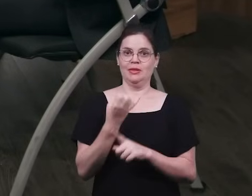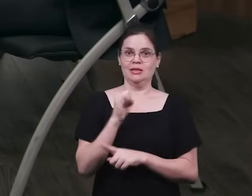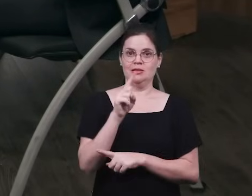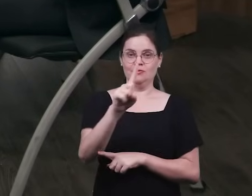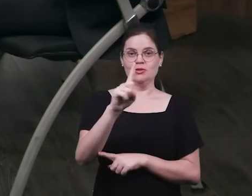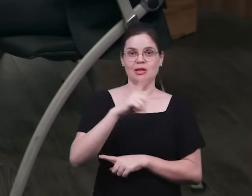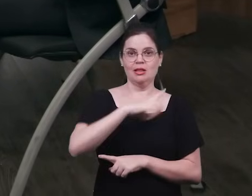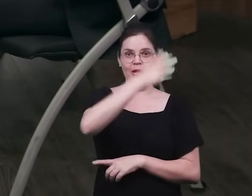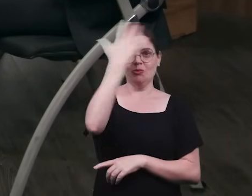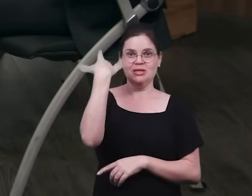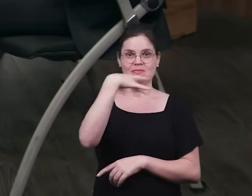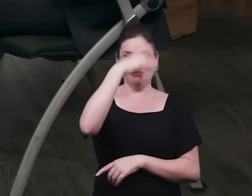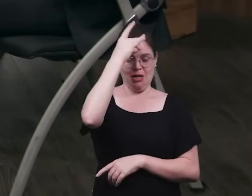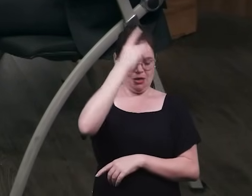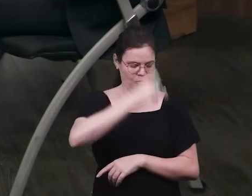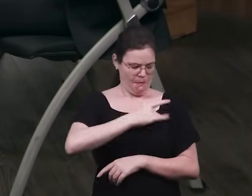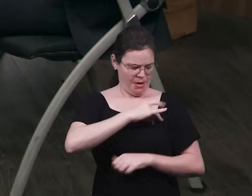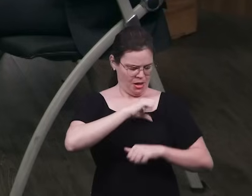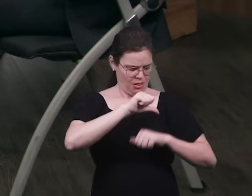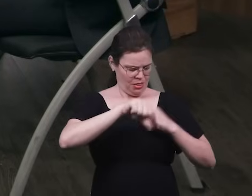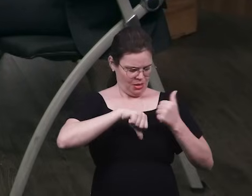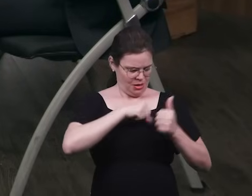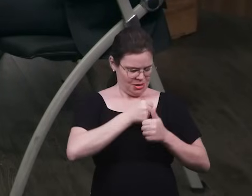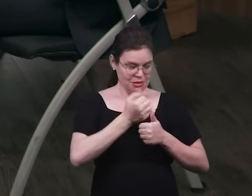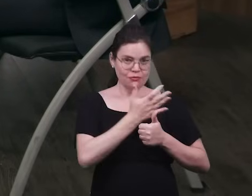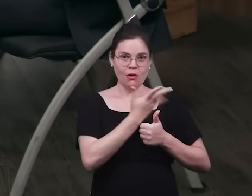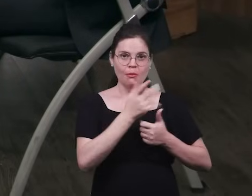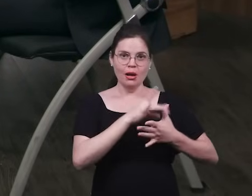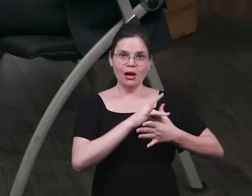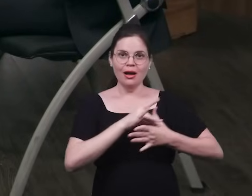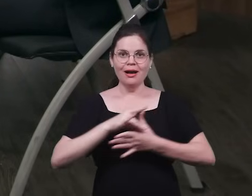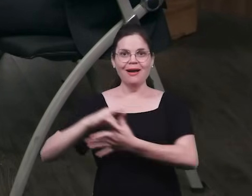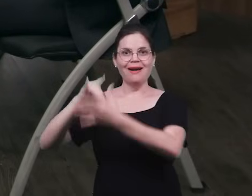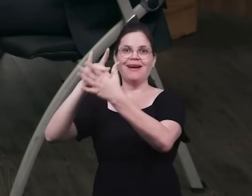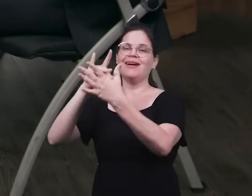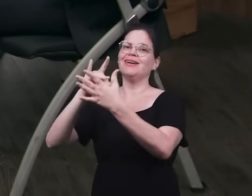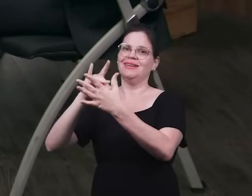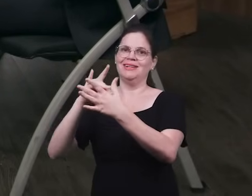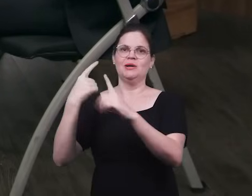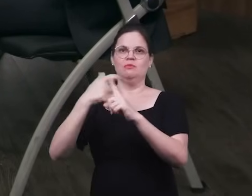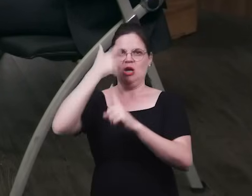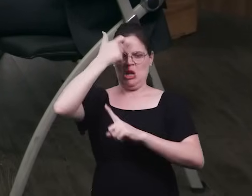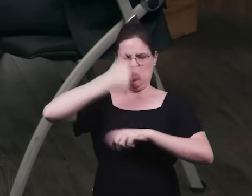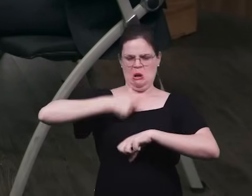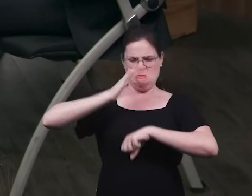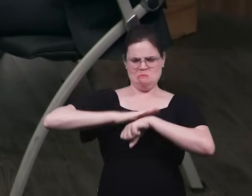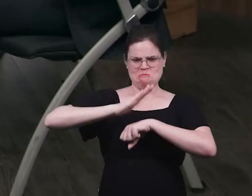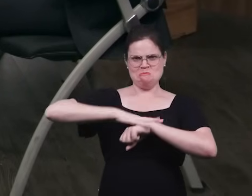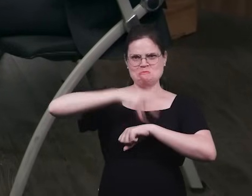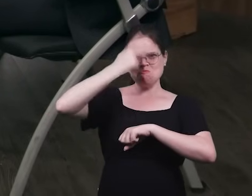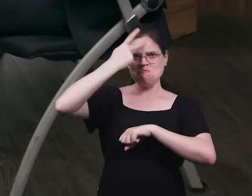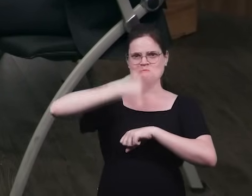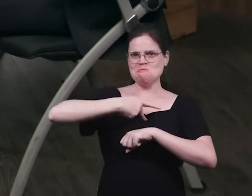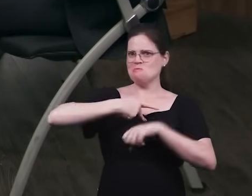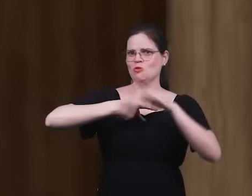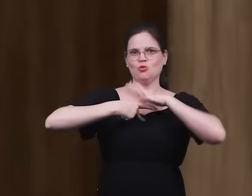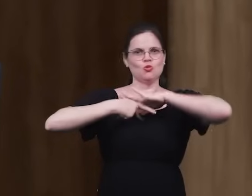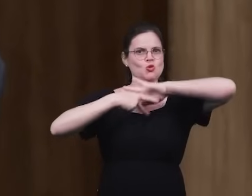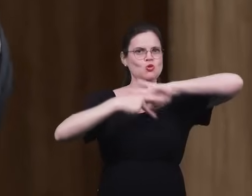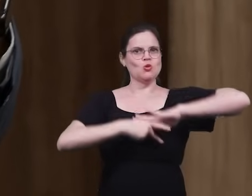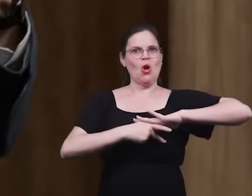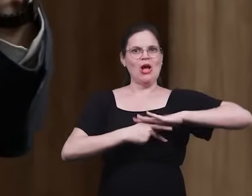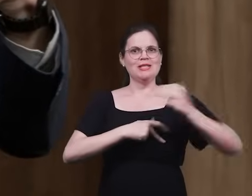levado pelo senhor não mais vivo eu mas Cristo Cristo vive em mim vive em mim ou seja não é o que eu